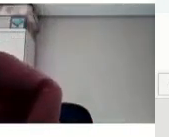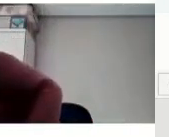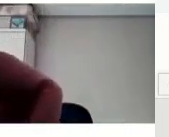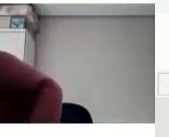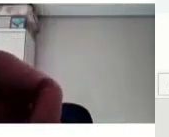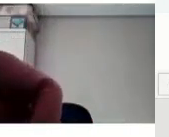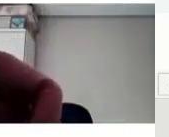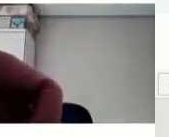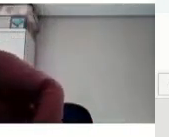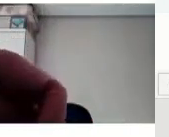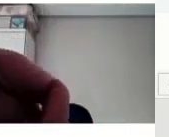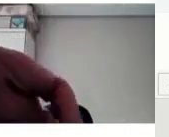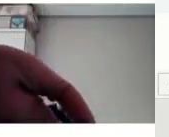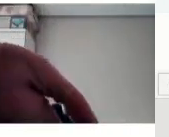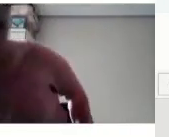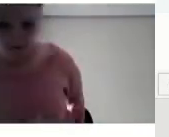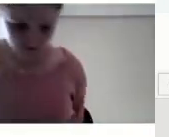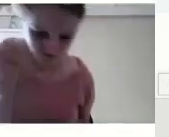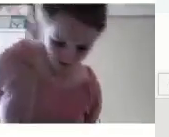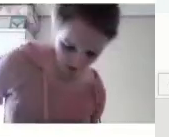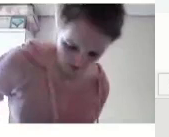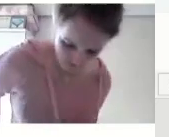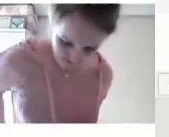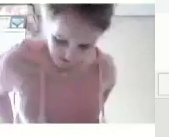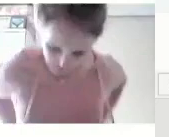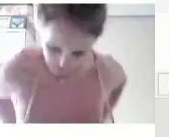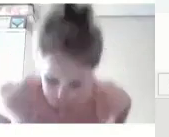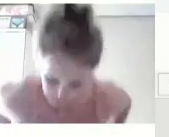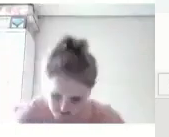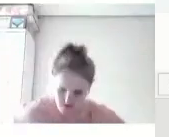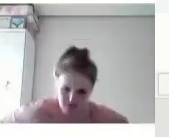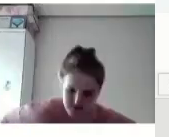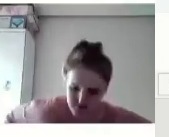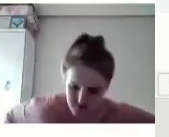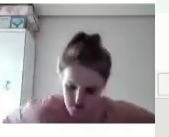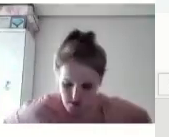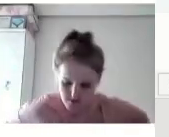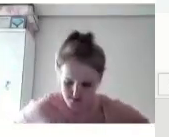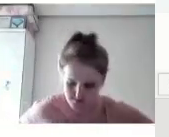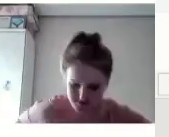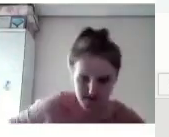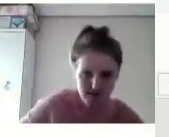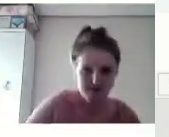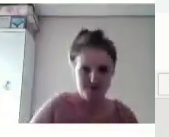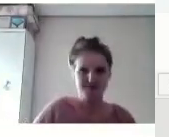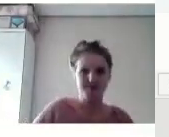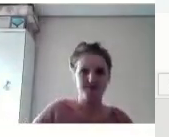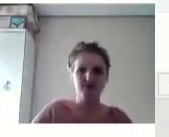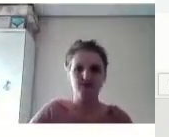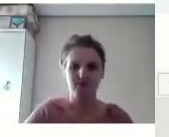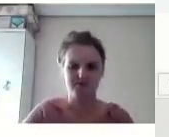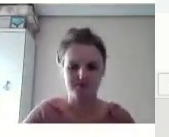eu vou variar o π e manter o φ ponto fixo, né,